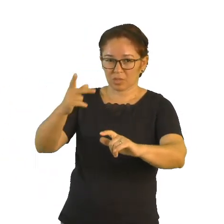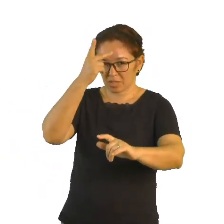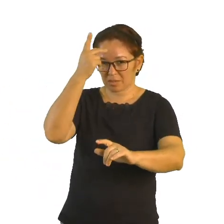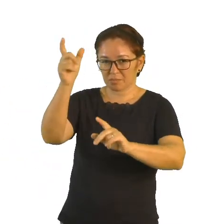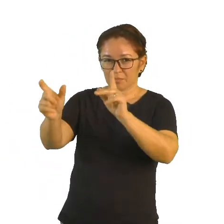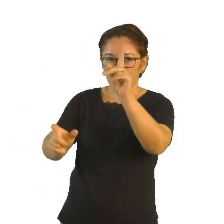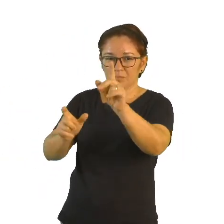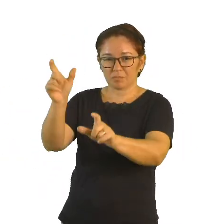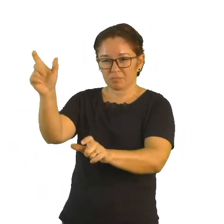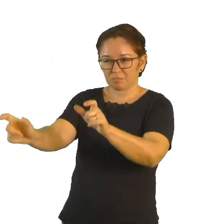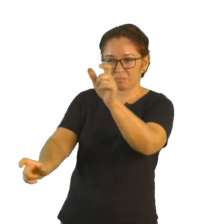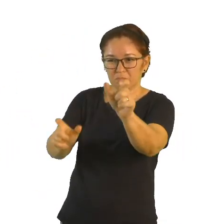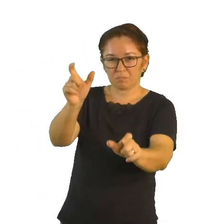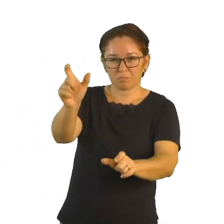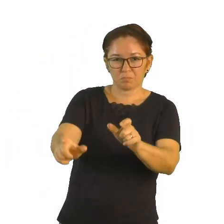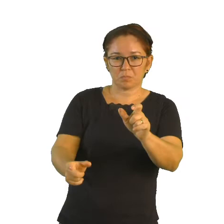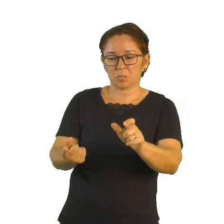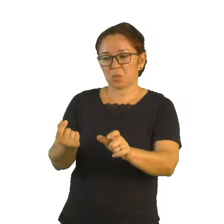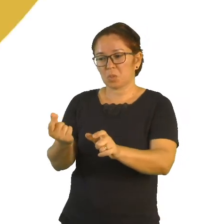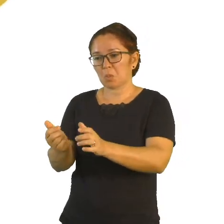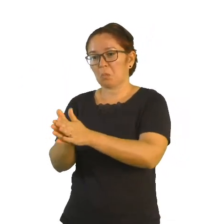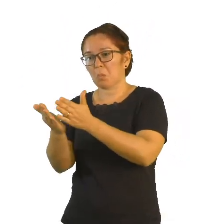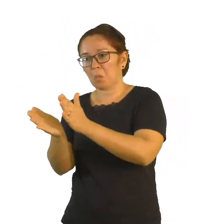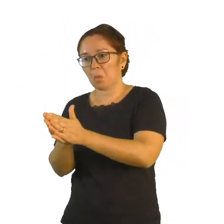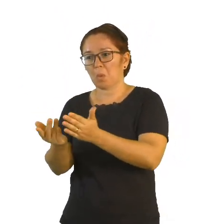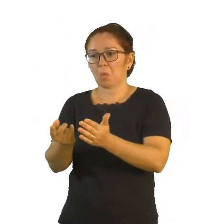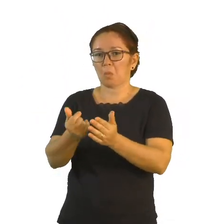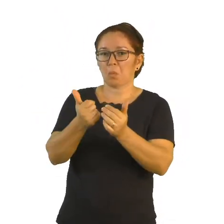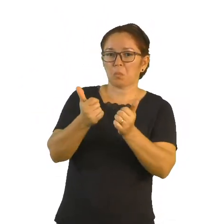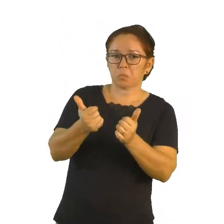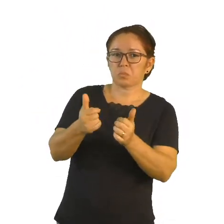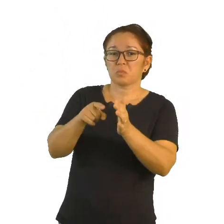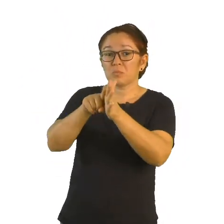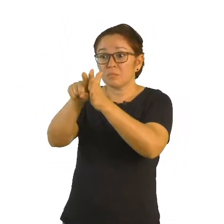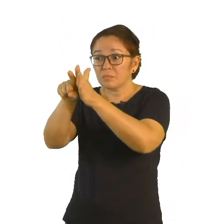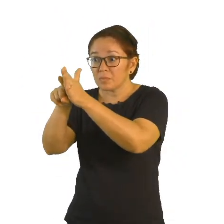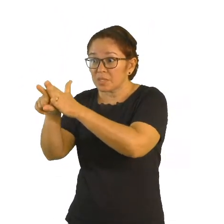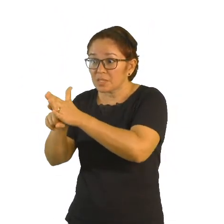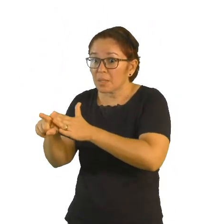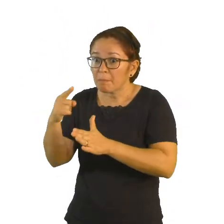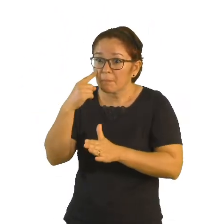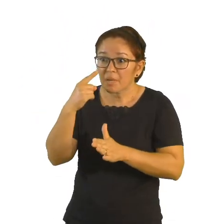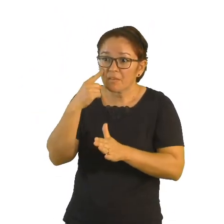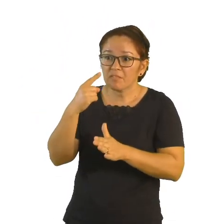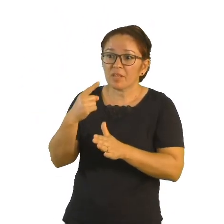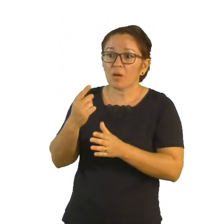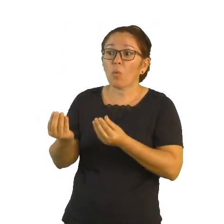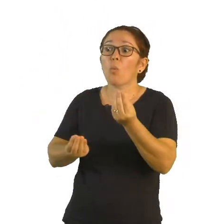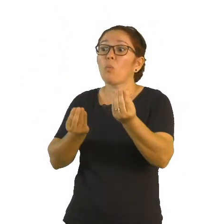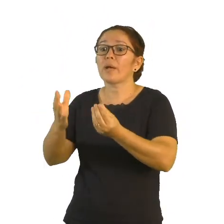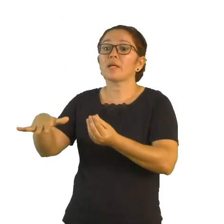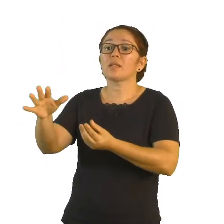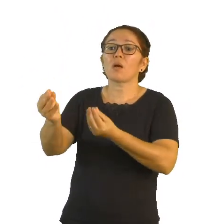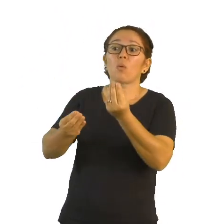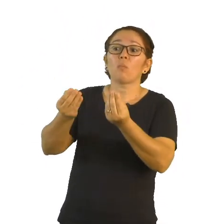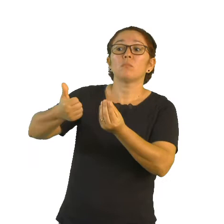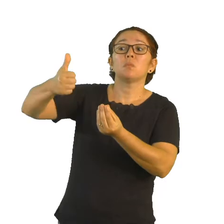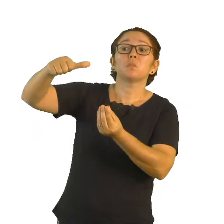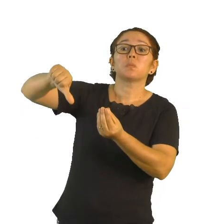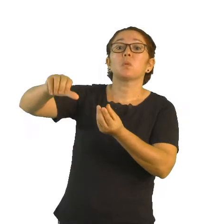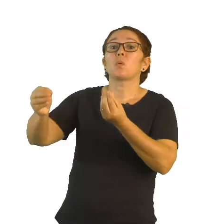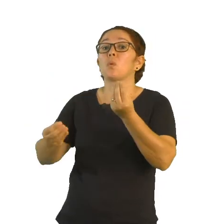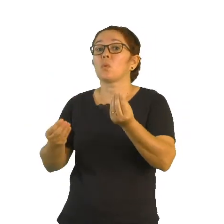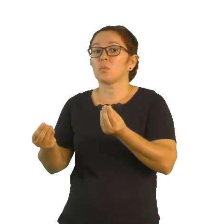para medir a desigualdade de renda. Observa aí nessa tabela. como a riqueza é distribuída